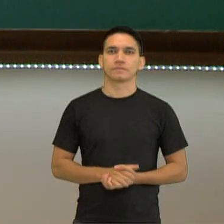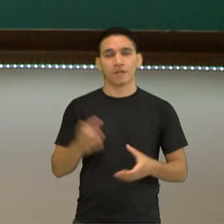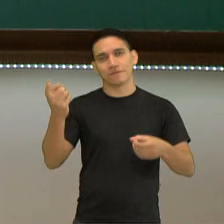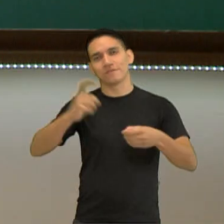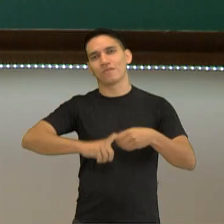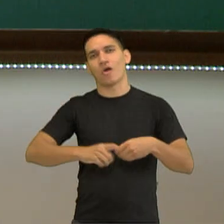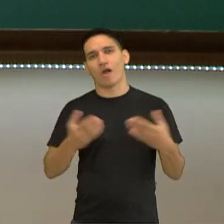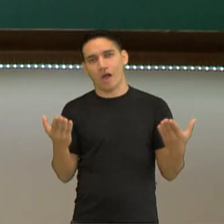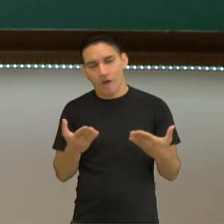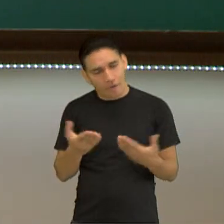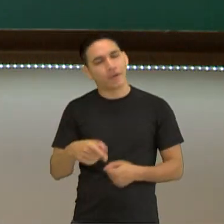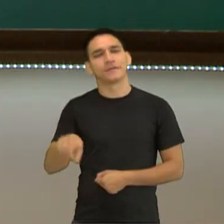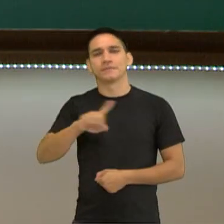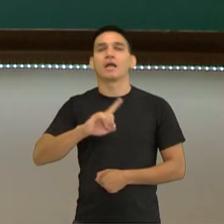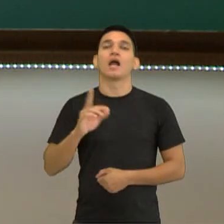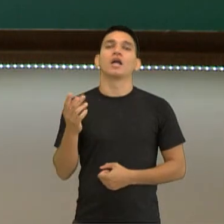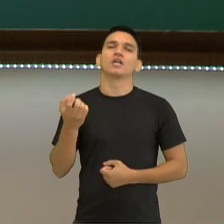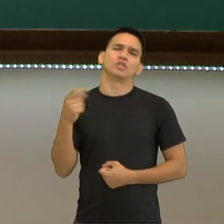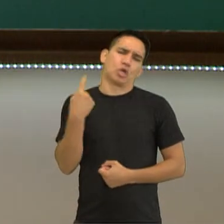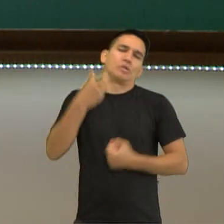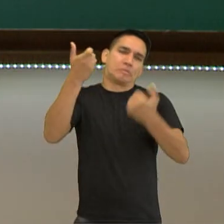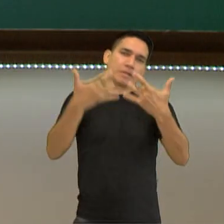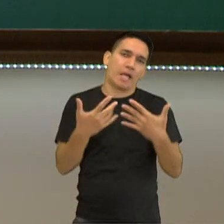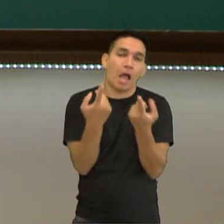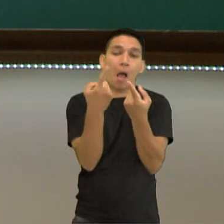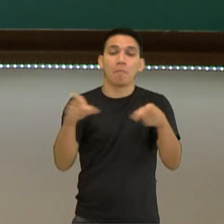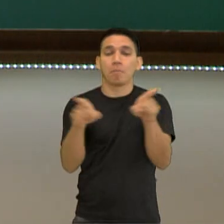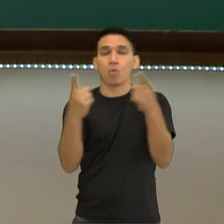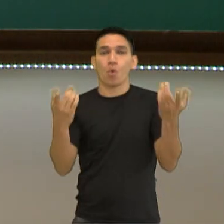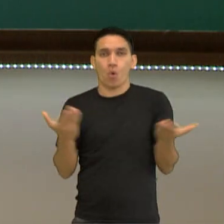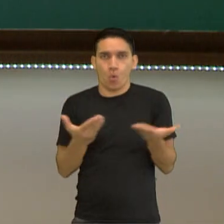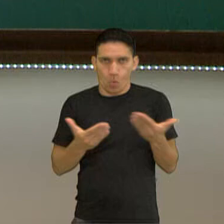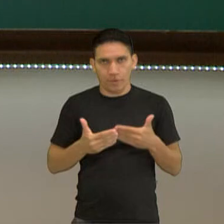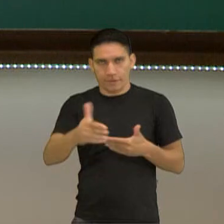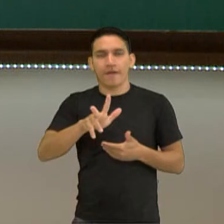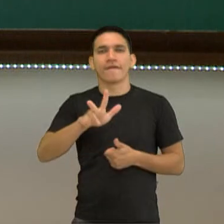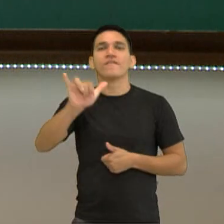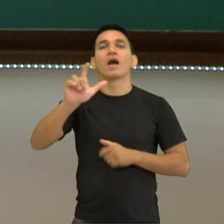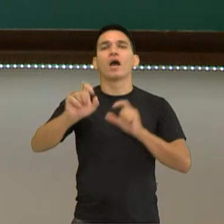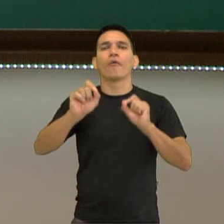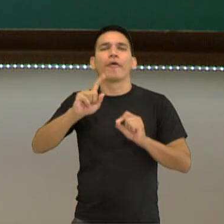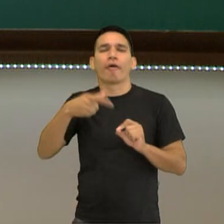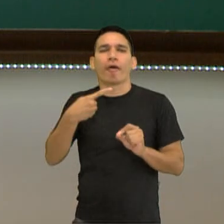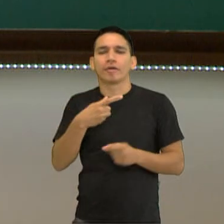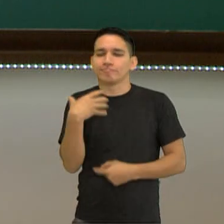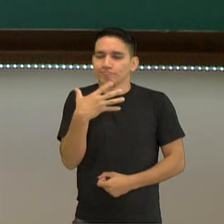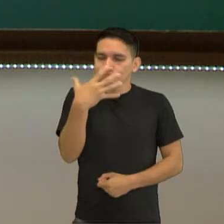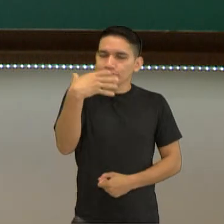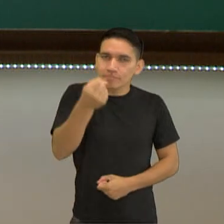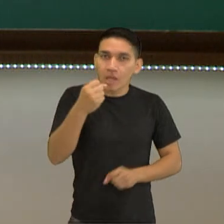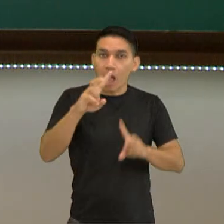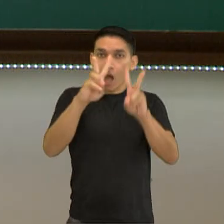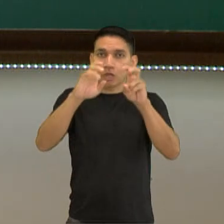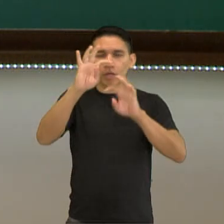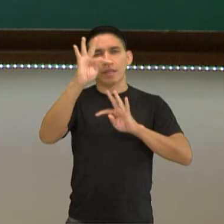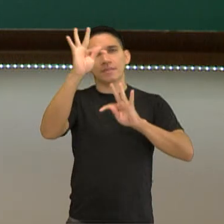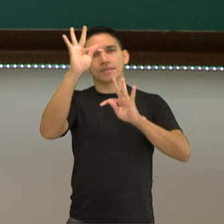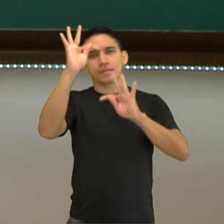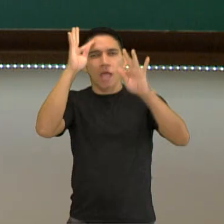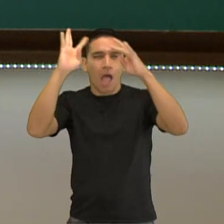De volta aqui, pessoal, lógico, a gente vai falando de música hoje, essa parte aqui mais envolvente, mais teórica, a gente não vai